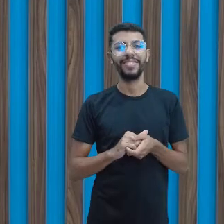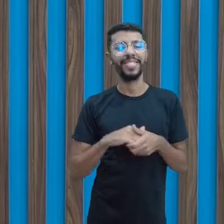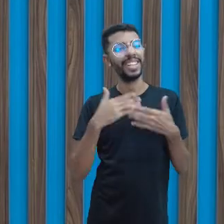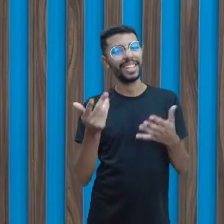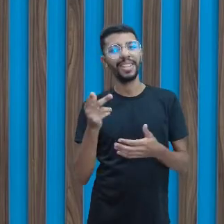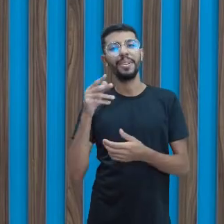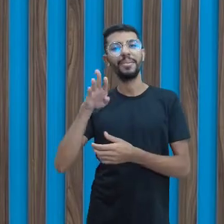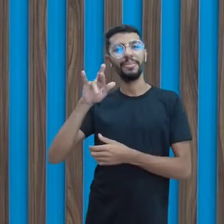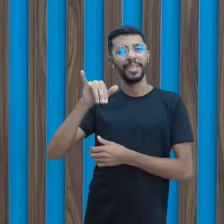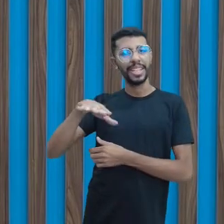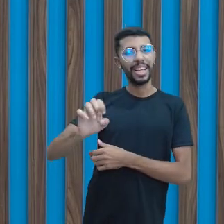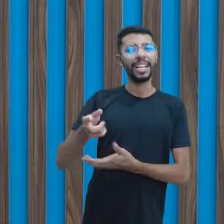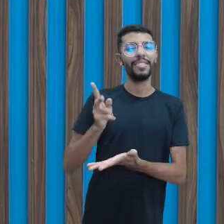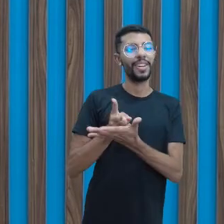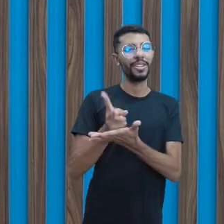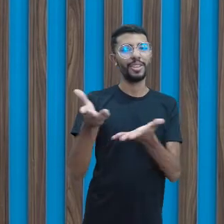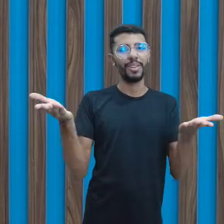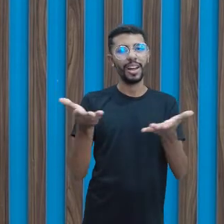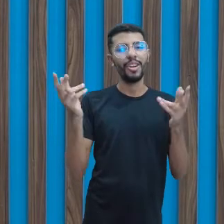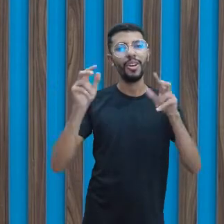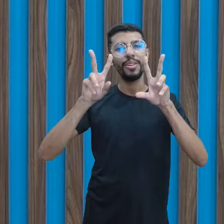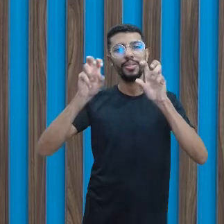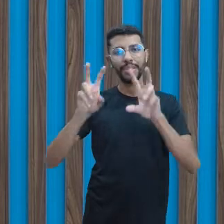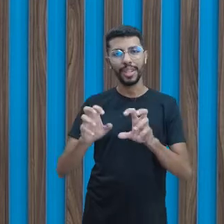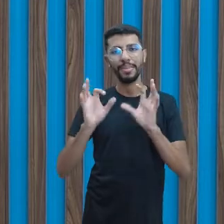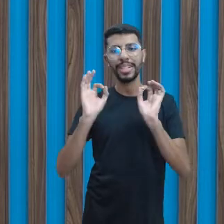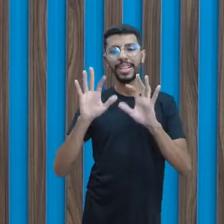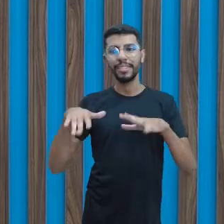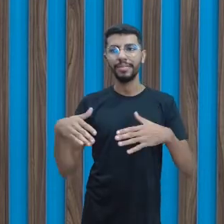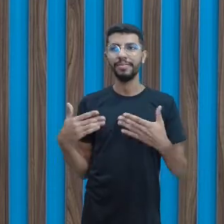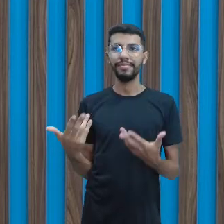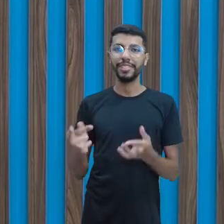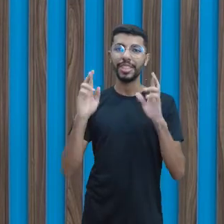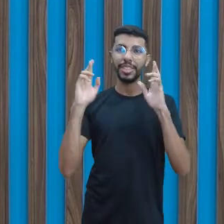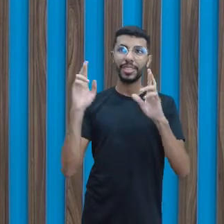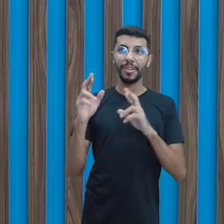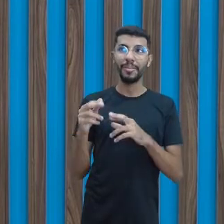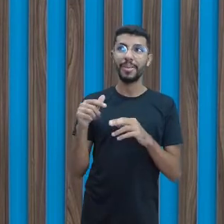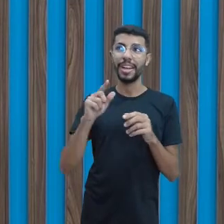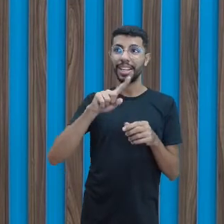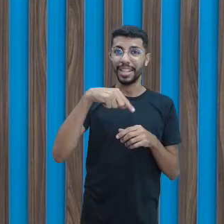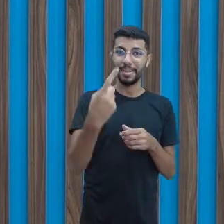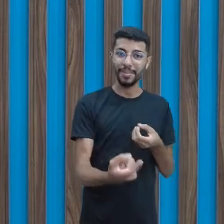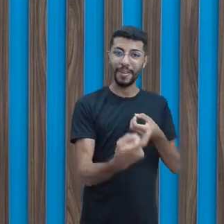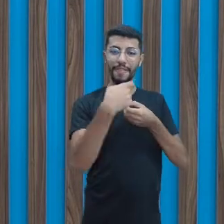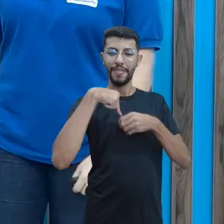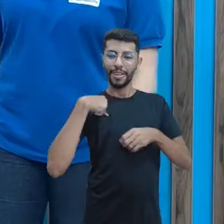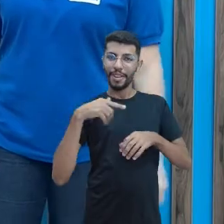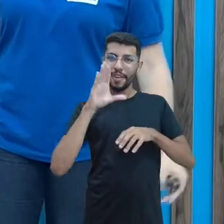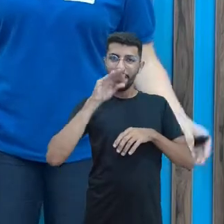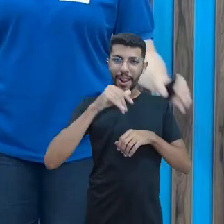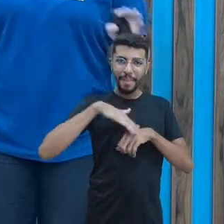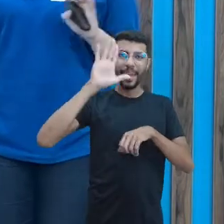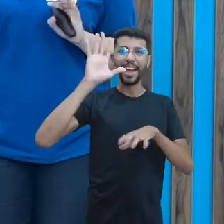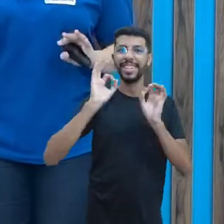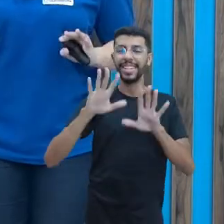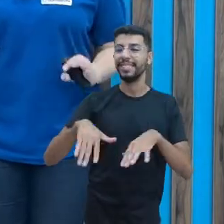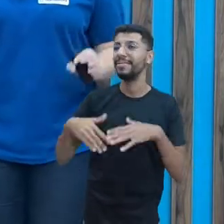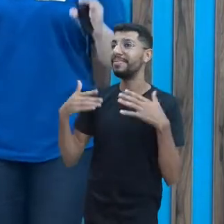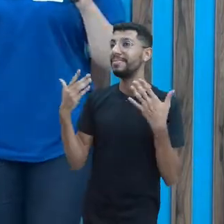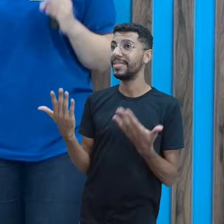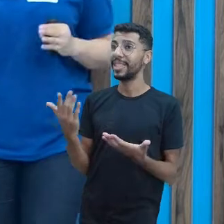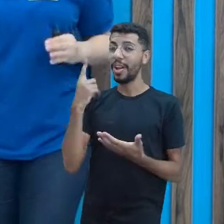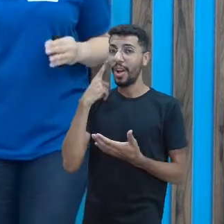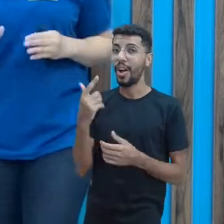vai dar continuidade aí com o assunto e espero que ela volte para mim para falar mais. Só para registrar,